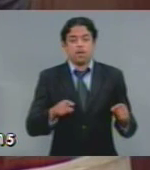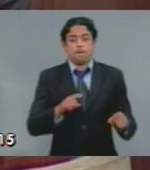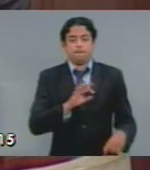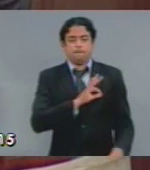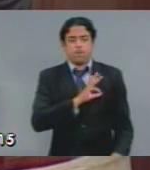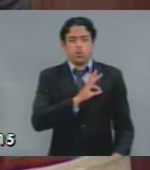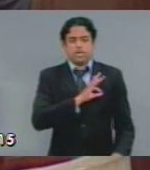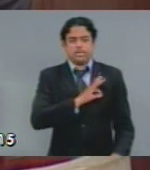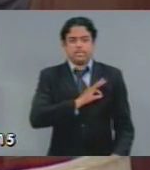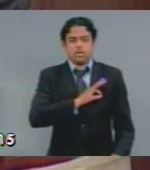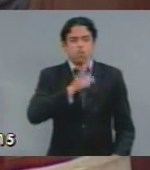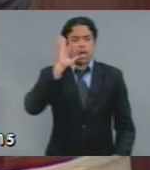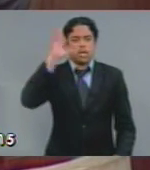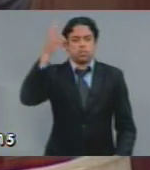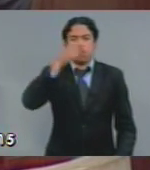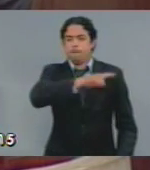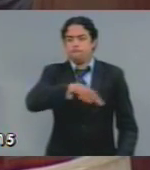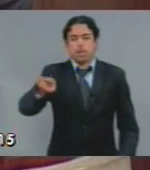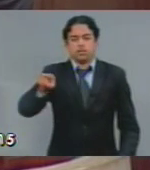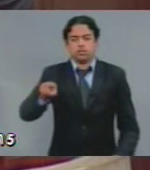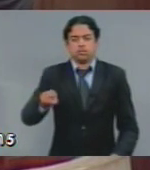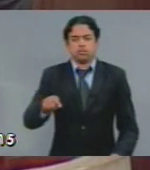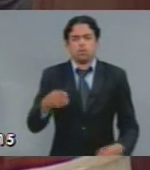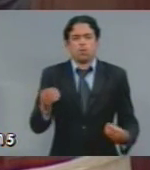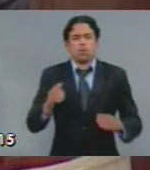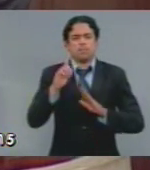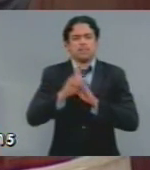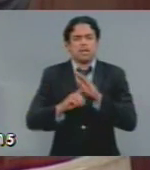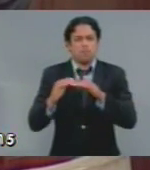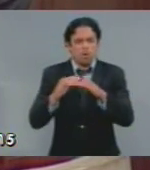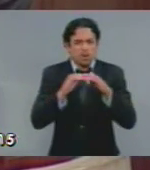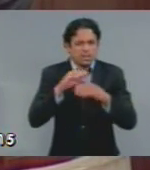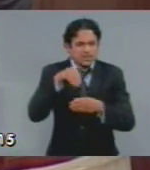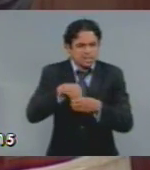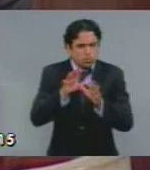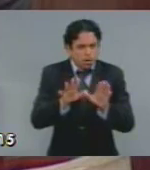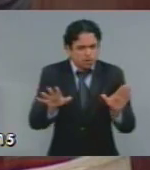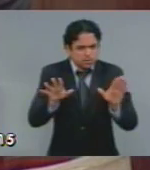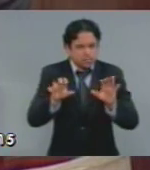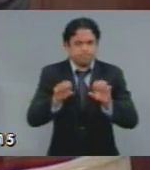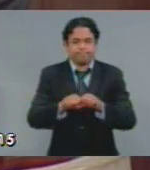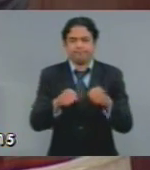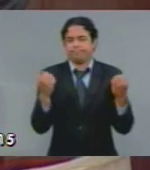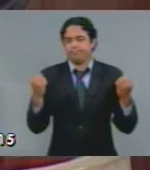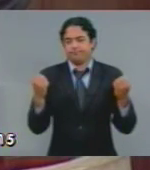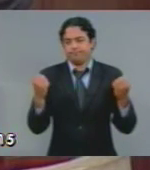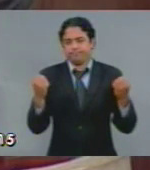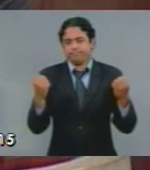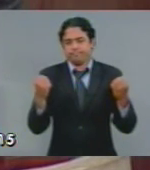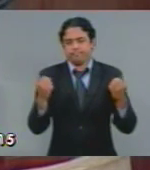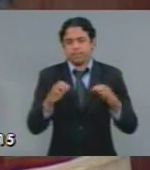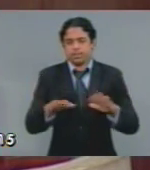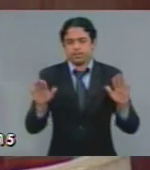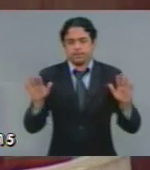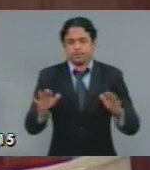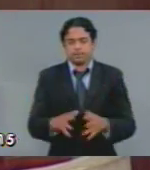como primeira medida. De fato, a democracia da UFC interessa não só àquela comunidade, mas a todos nós.